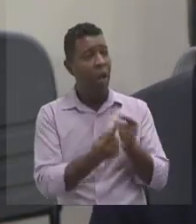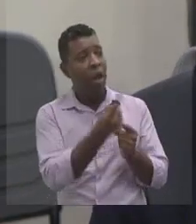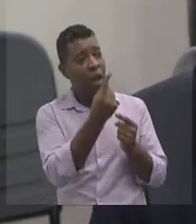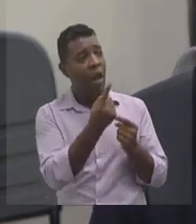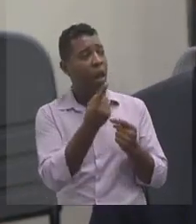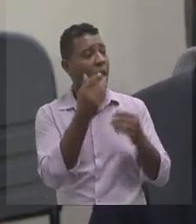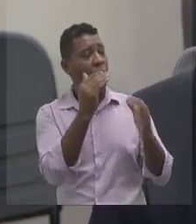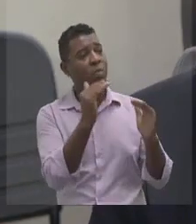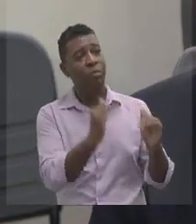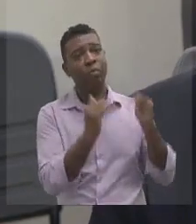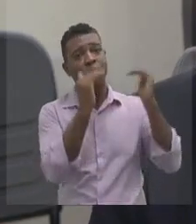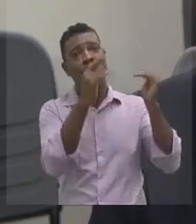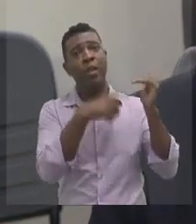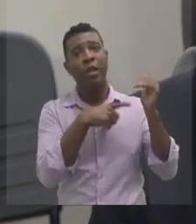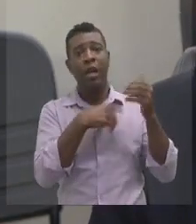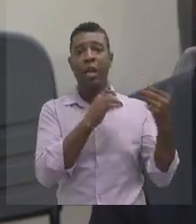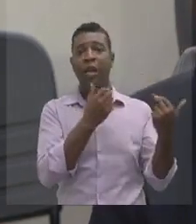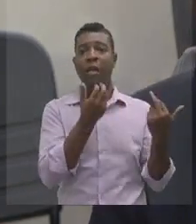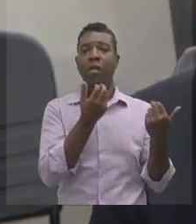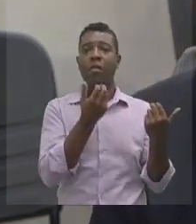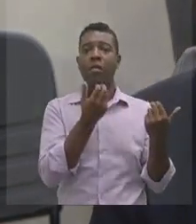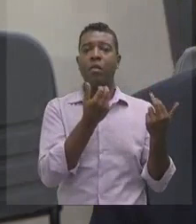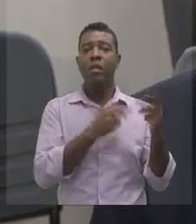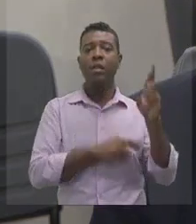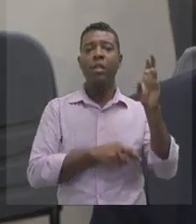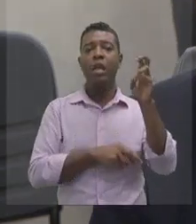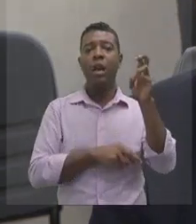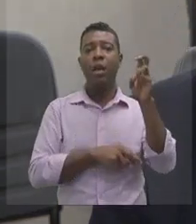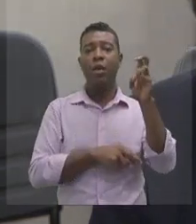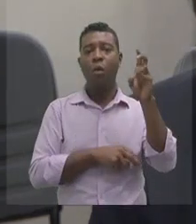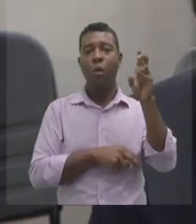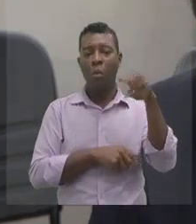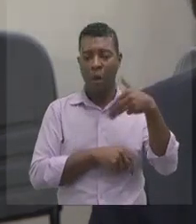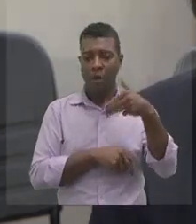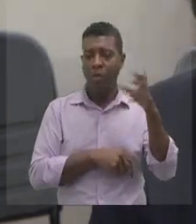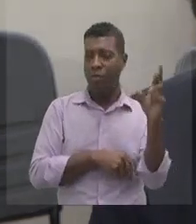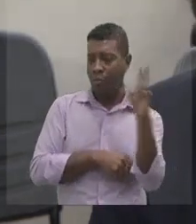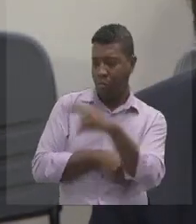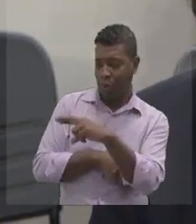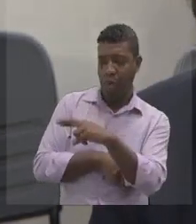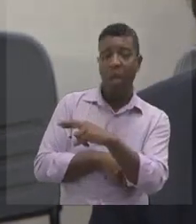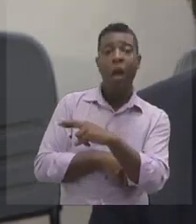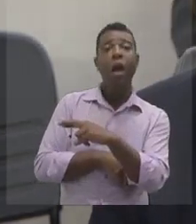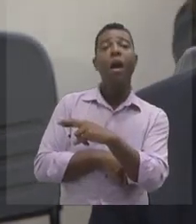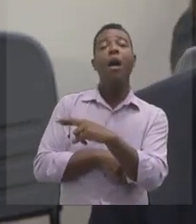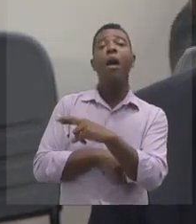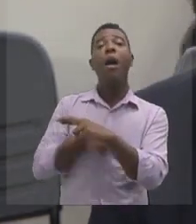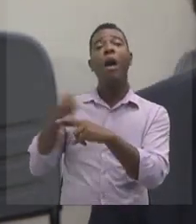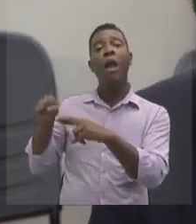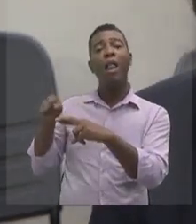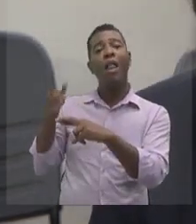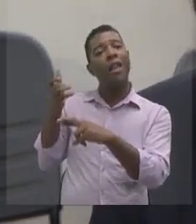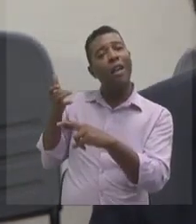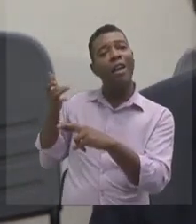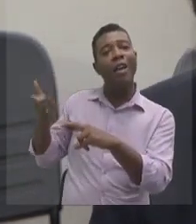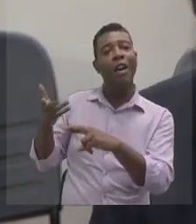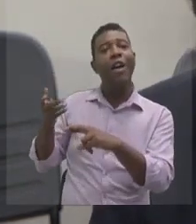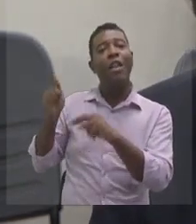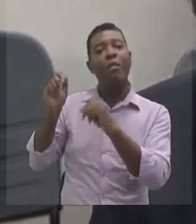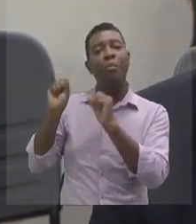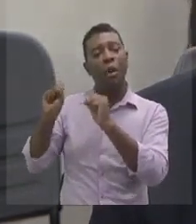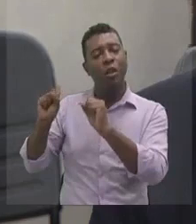Estadual de explorar de cinco minutos para responder e após a resposta da autoridade Estadual o parlamentar que interpelou